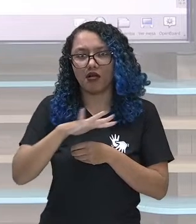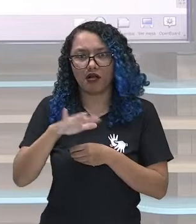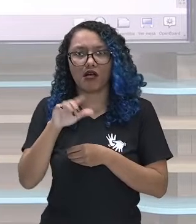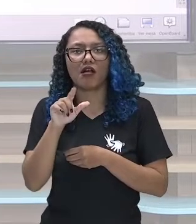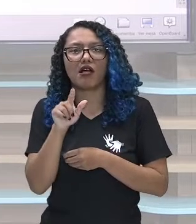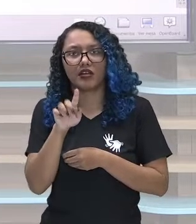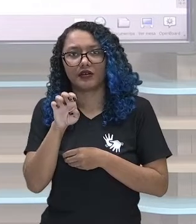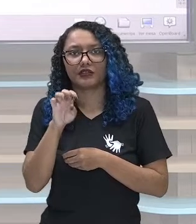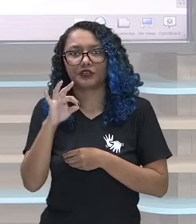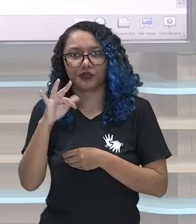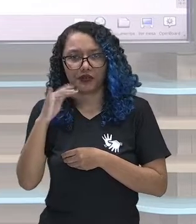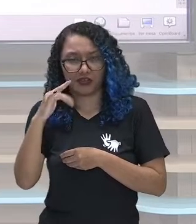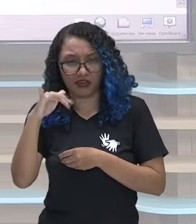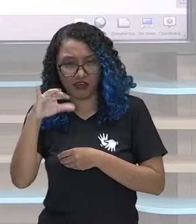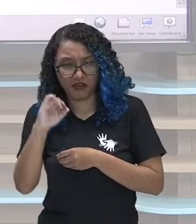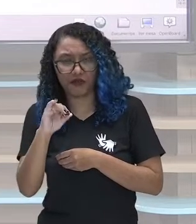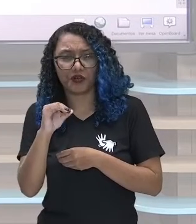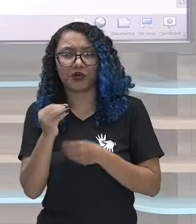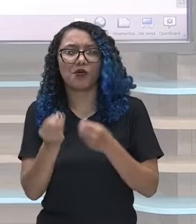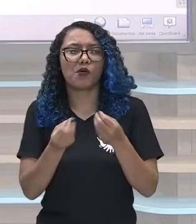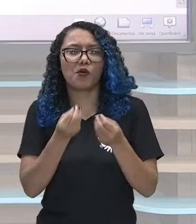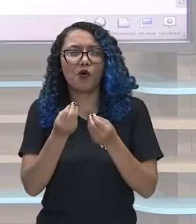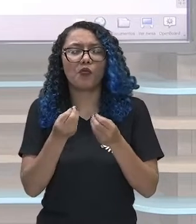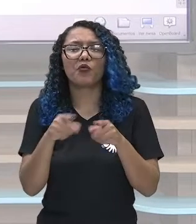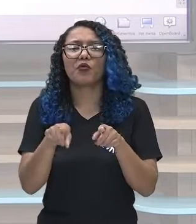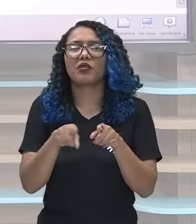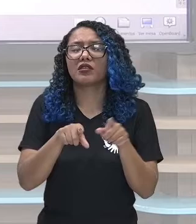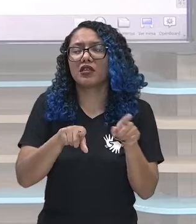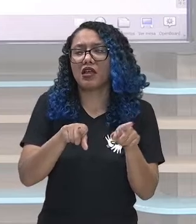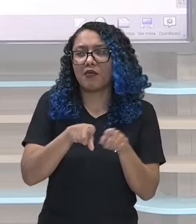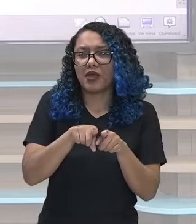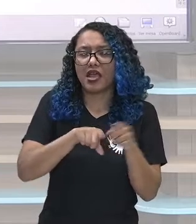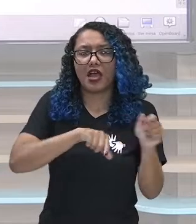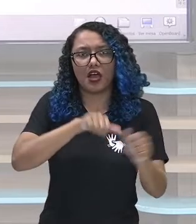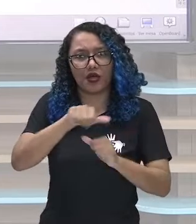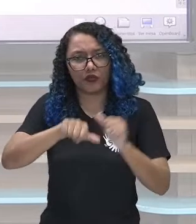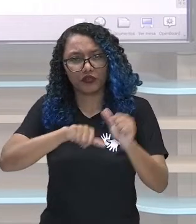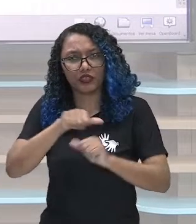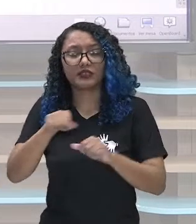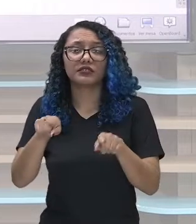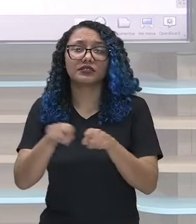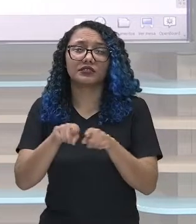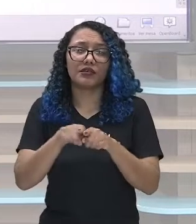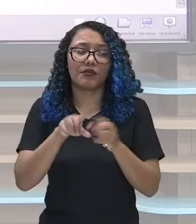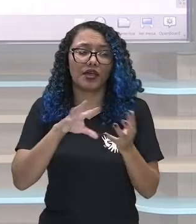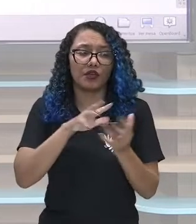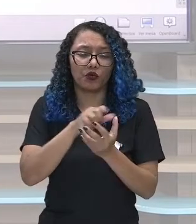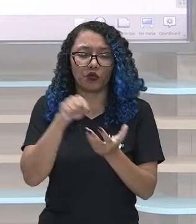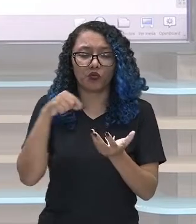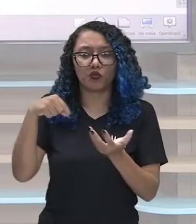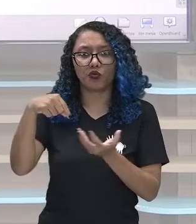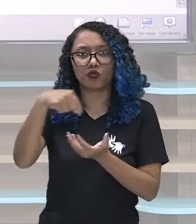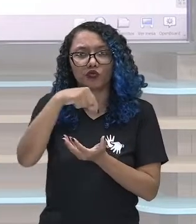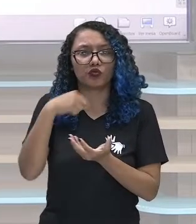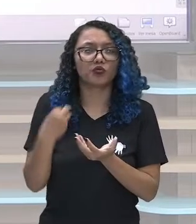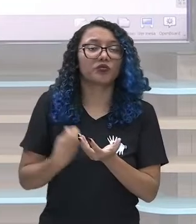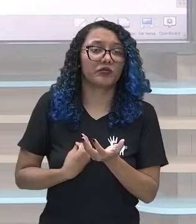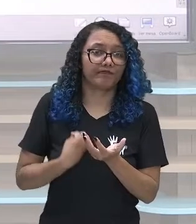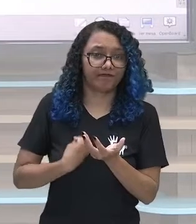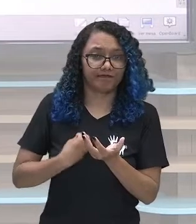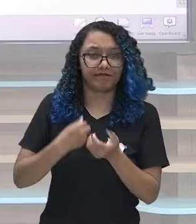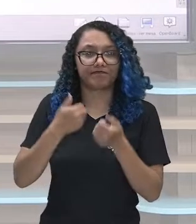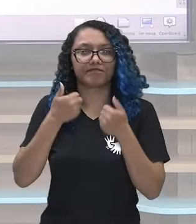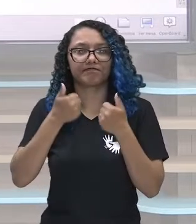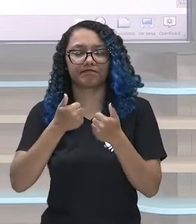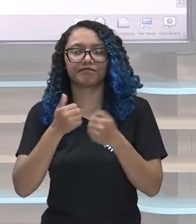ocorreram ali naquele local e também entender o mundo em que estamos ali vivendo, tá bom? E